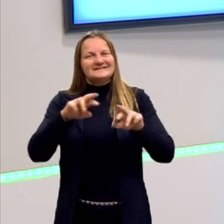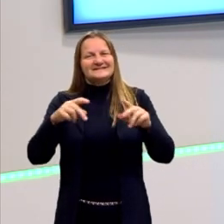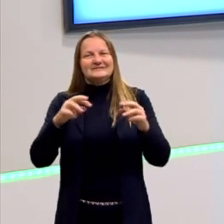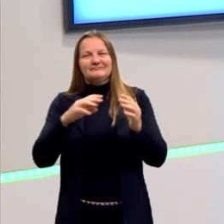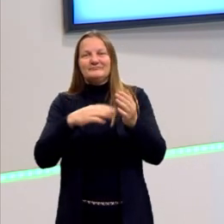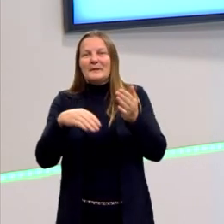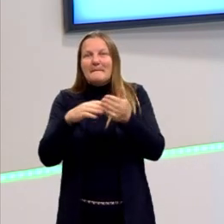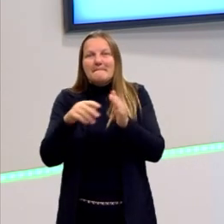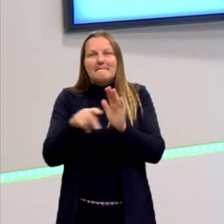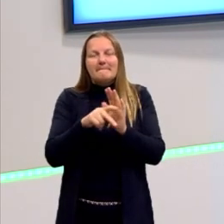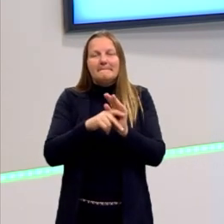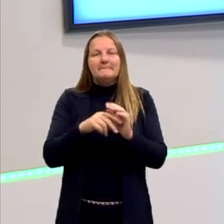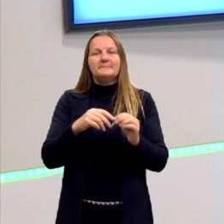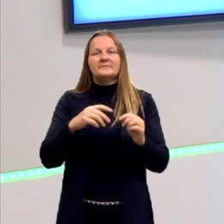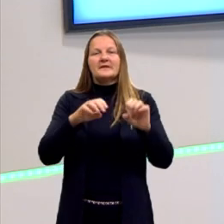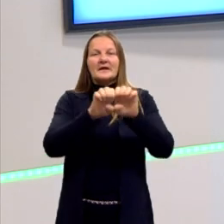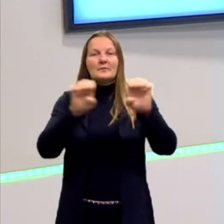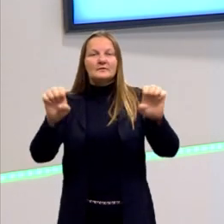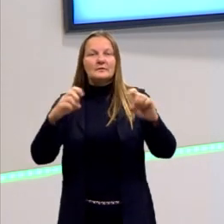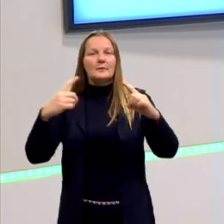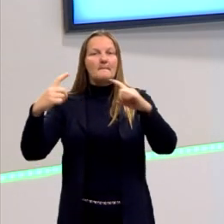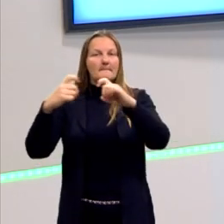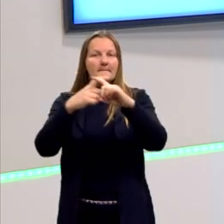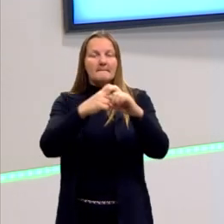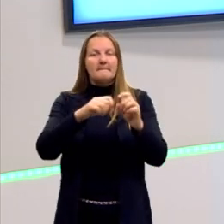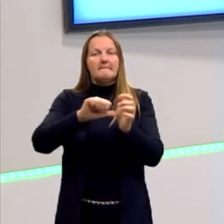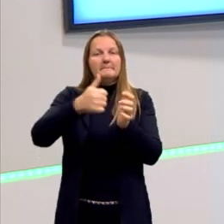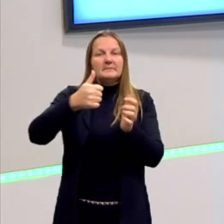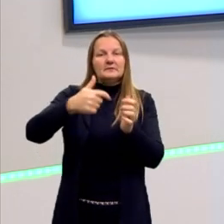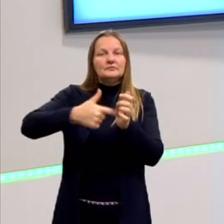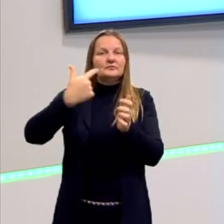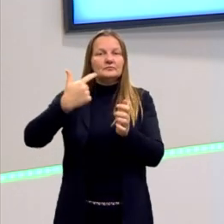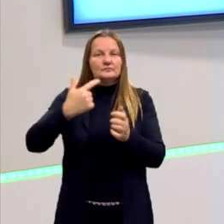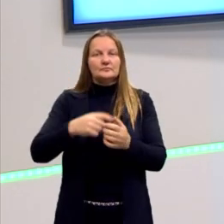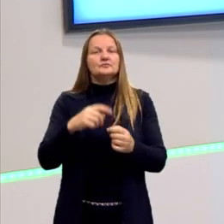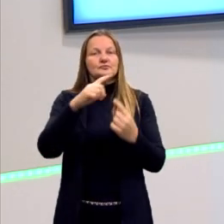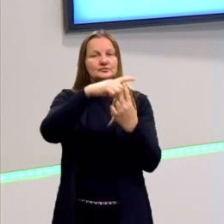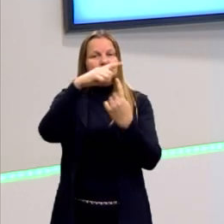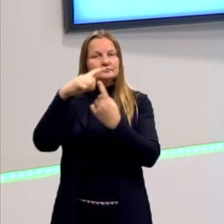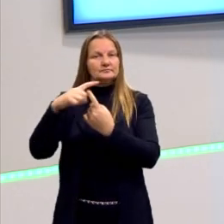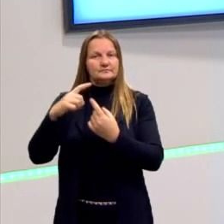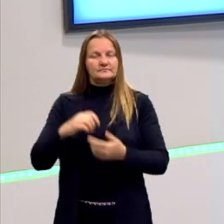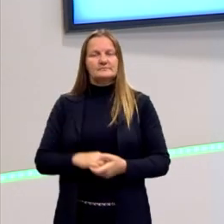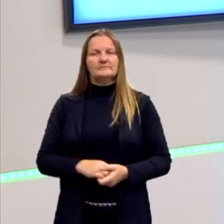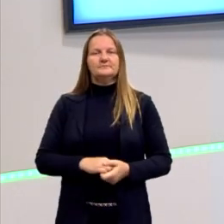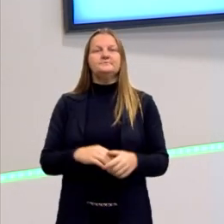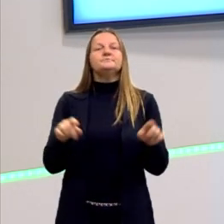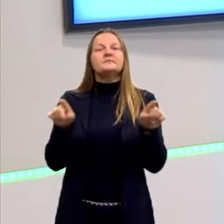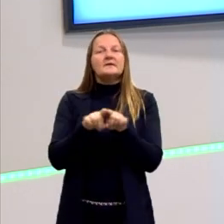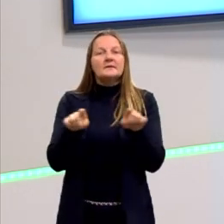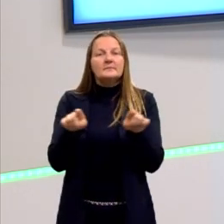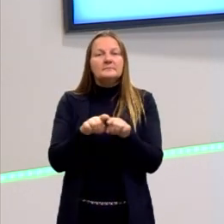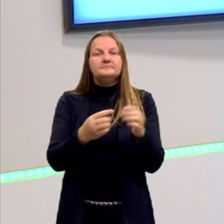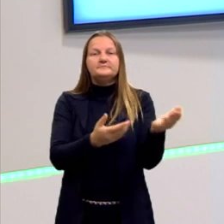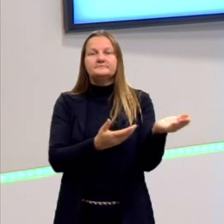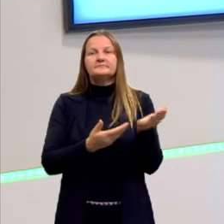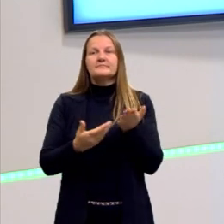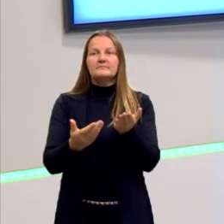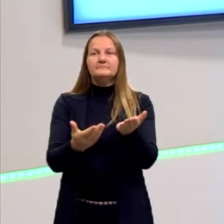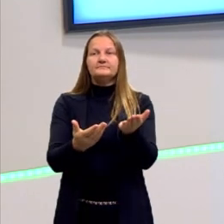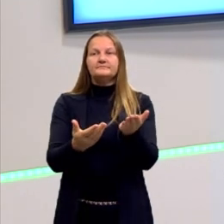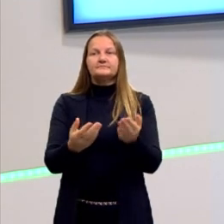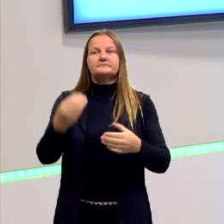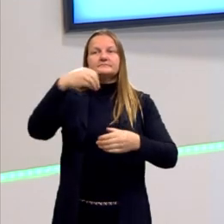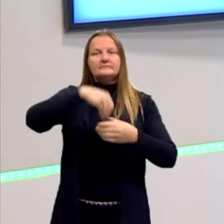com equações polinomiais né as equações de primeiro grau equação de segundo grau Mas nós vamos trazer então